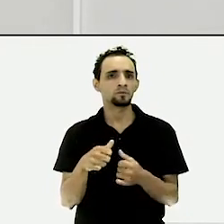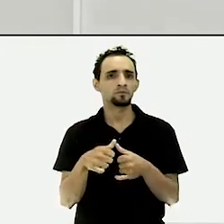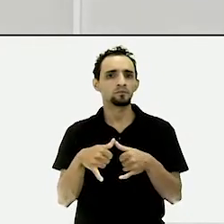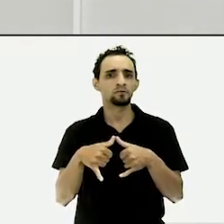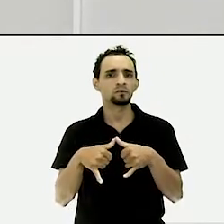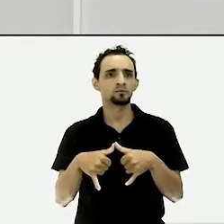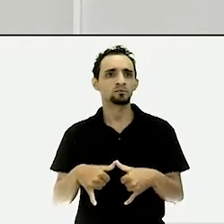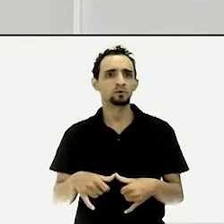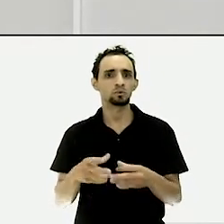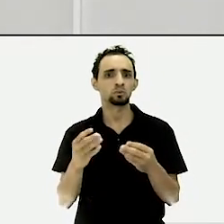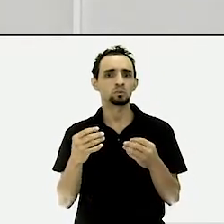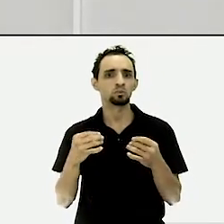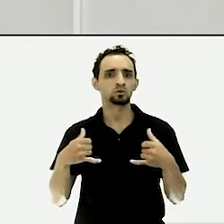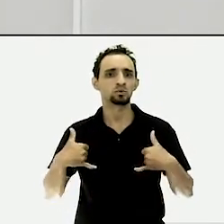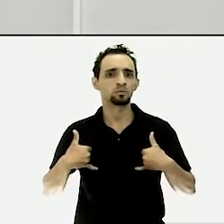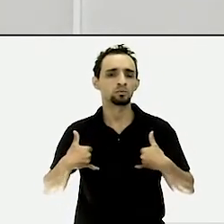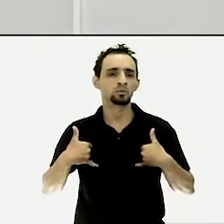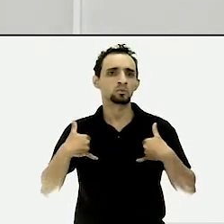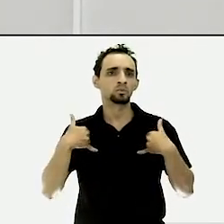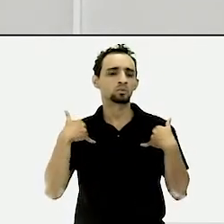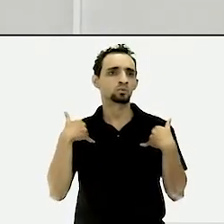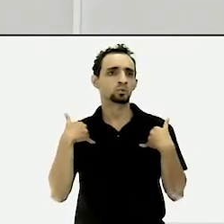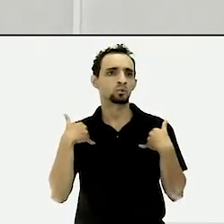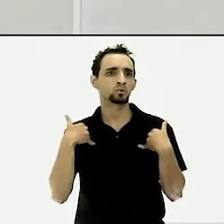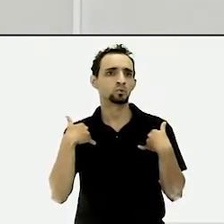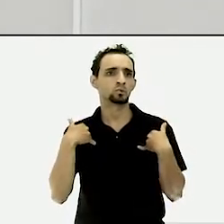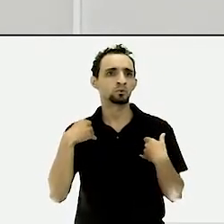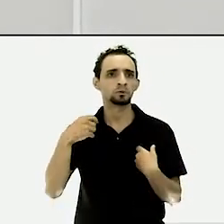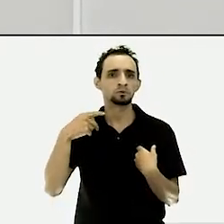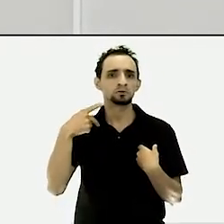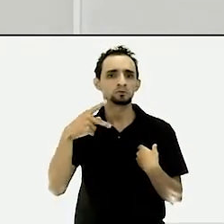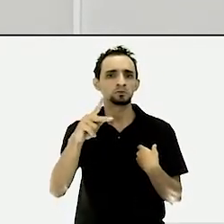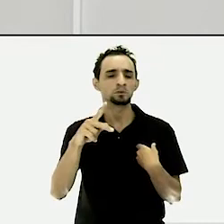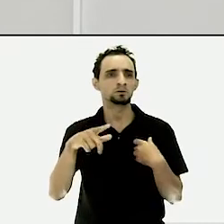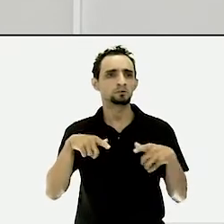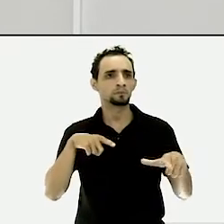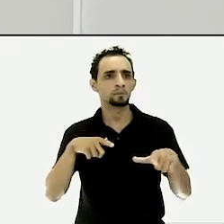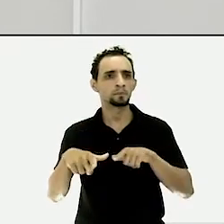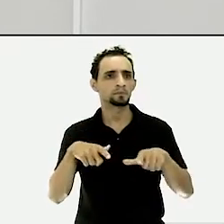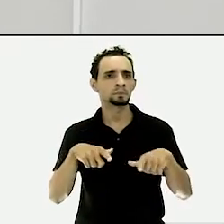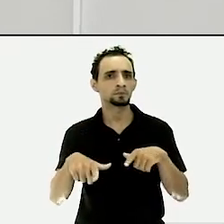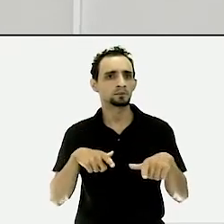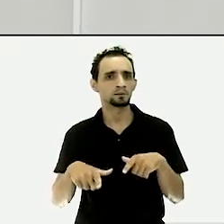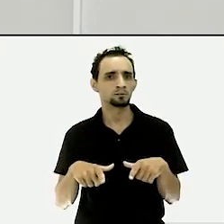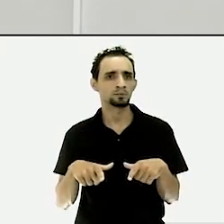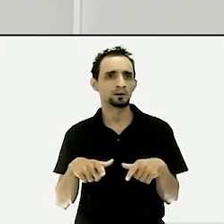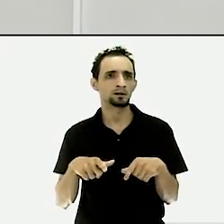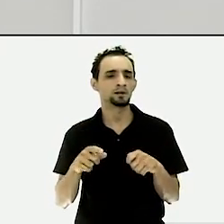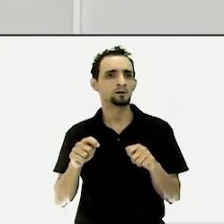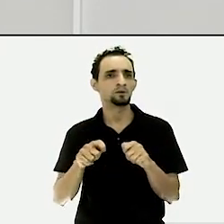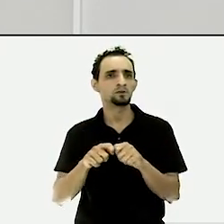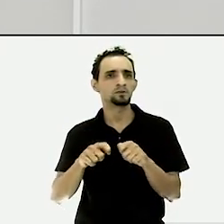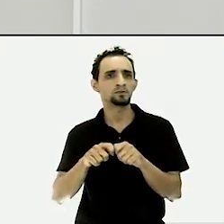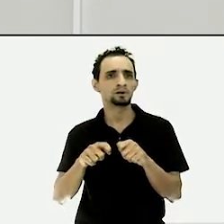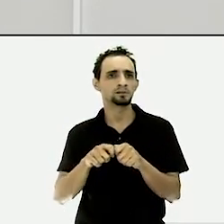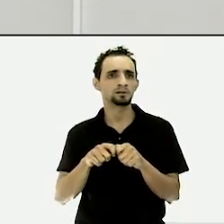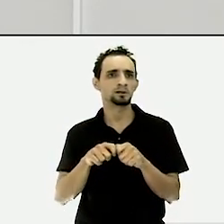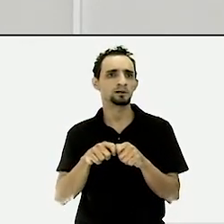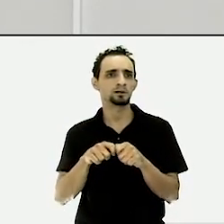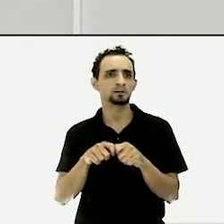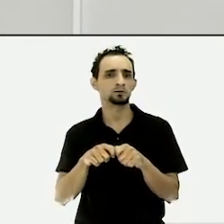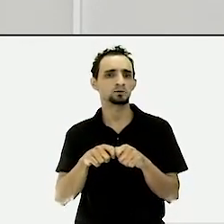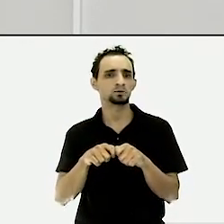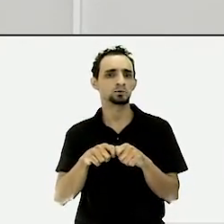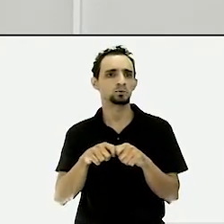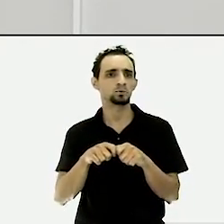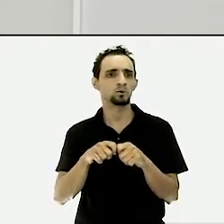imagino que não deve ser fácil nem para elas. No momento de pandemia, acho que foi o maior pico. Eu não sei se você tem esses dados para nos passar, mas eu